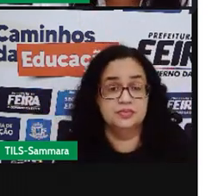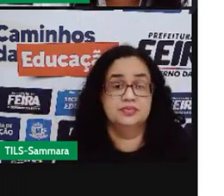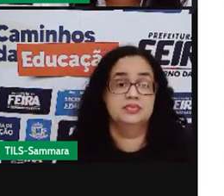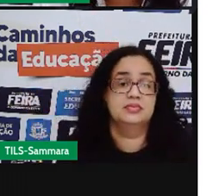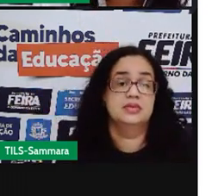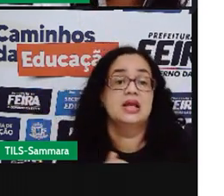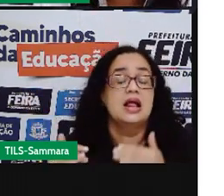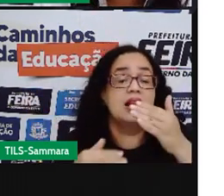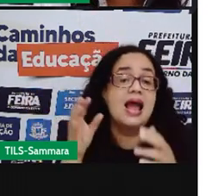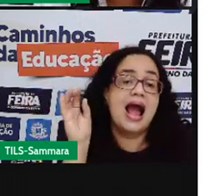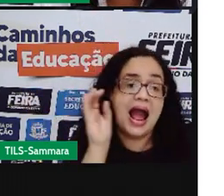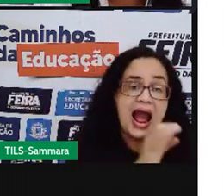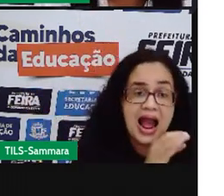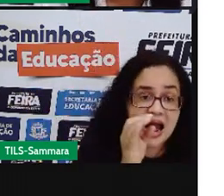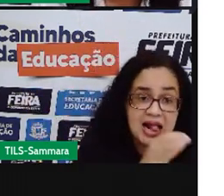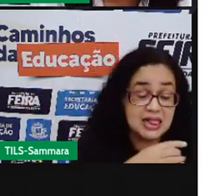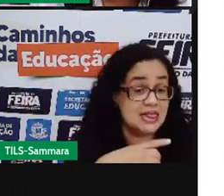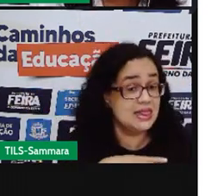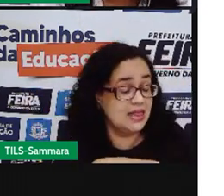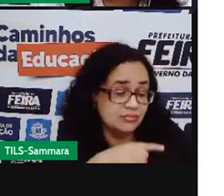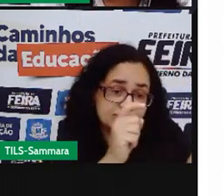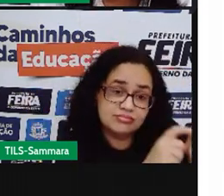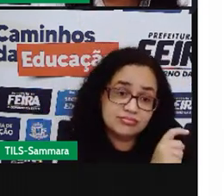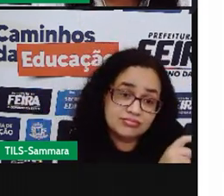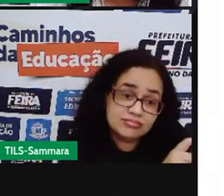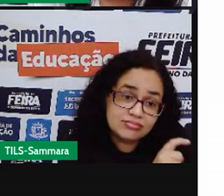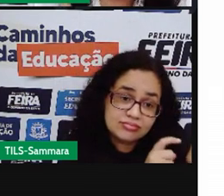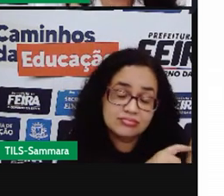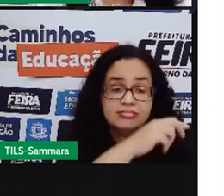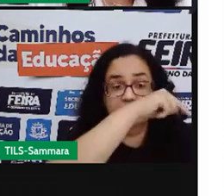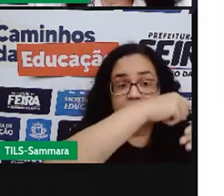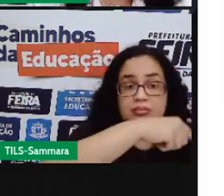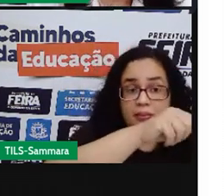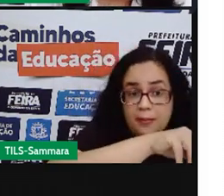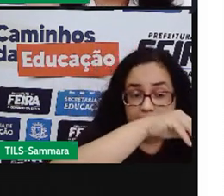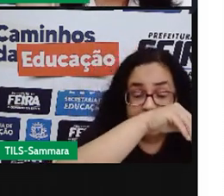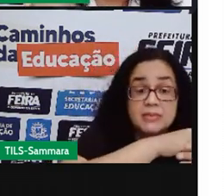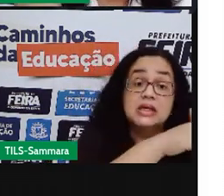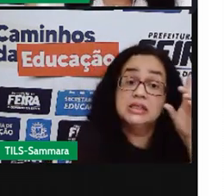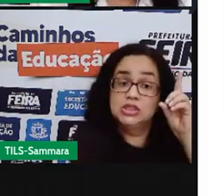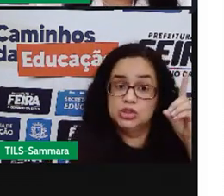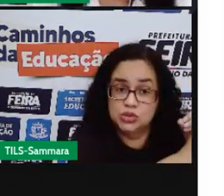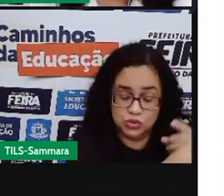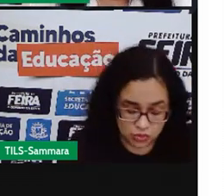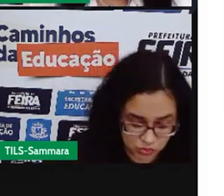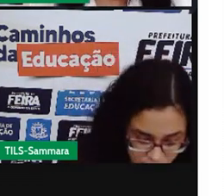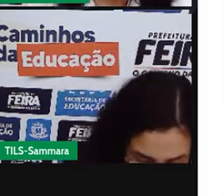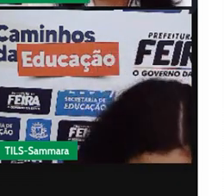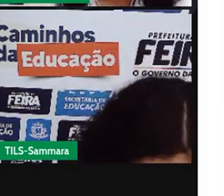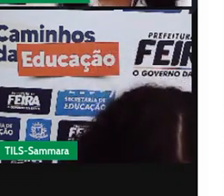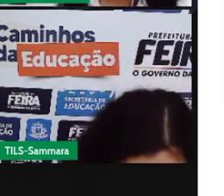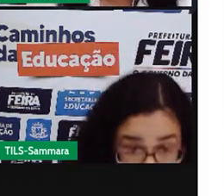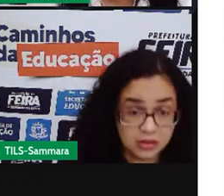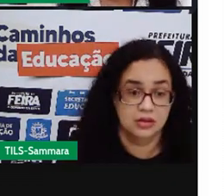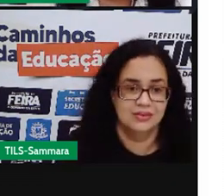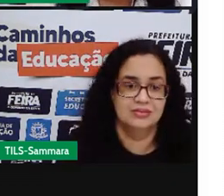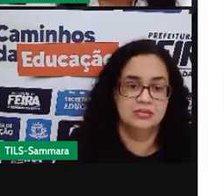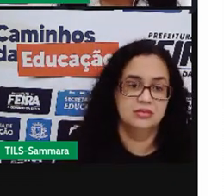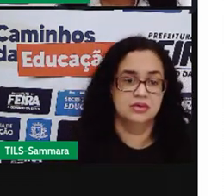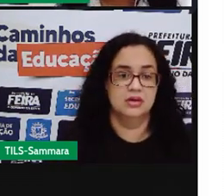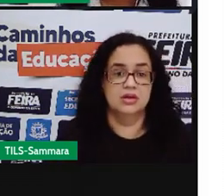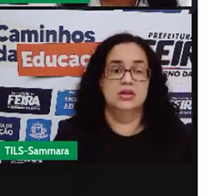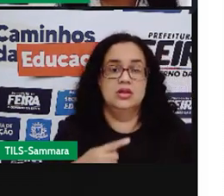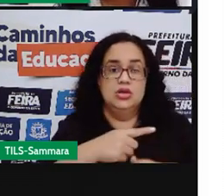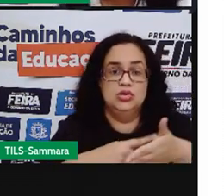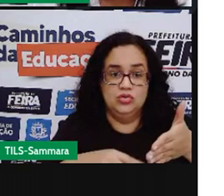é um processo rápido porque nós temos as urnas eleitorais. Você descobriu quais são os representantes que nós elegemos através